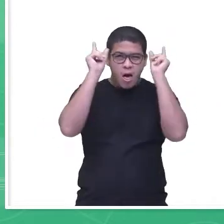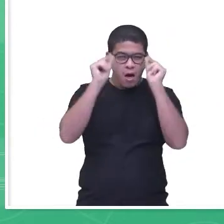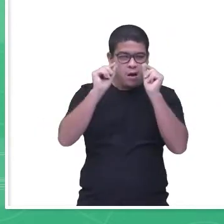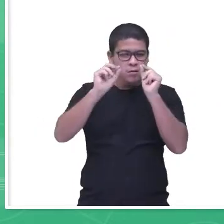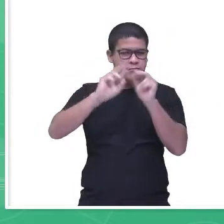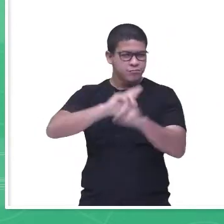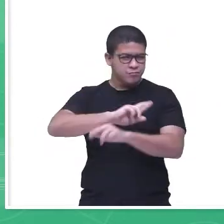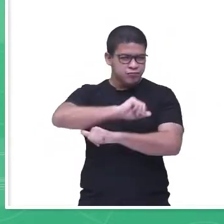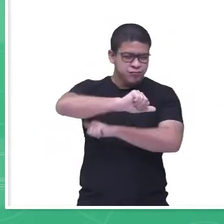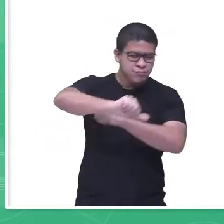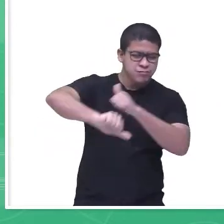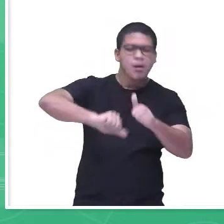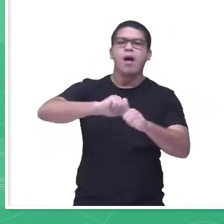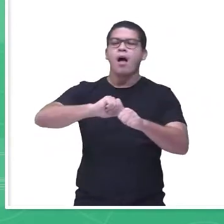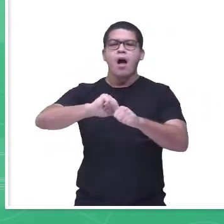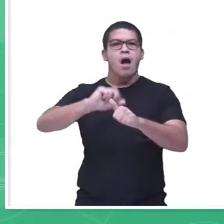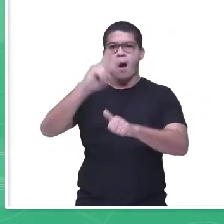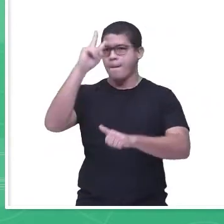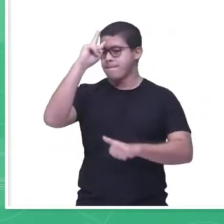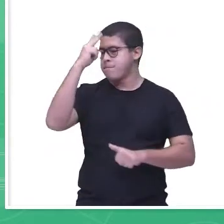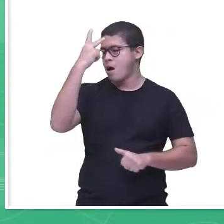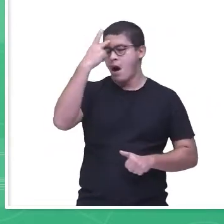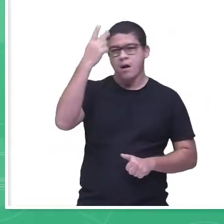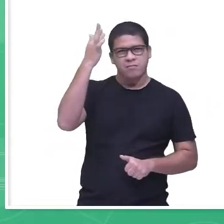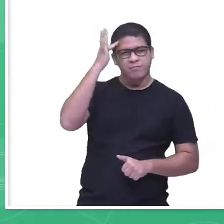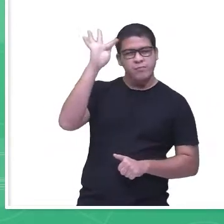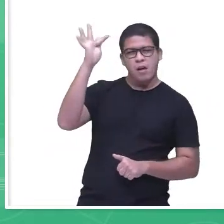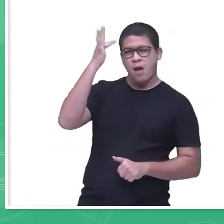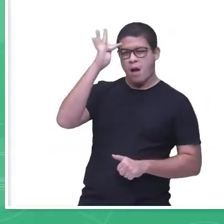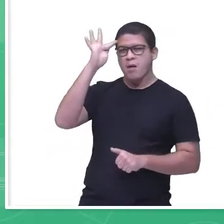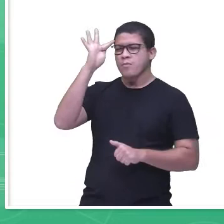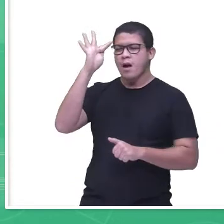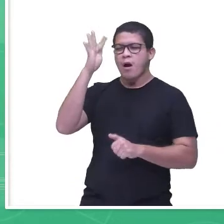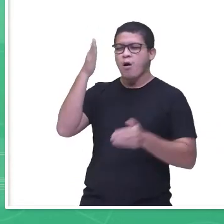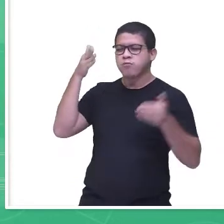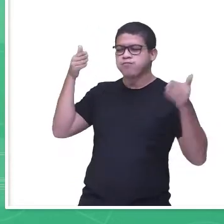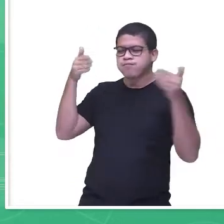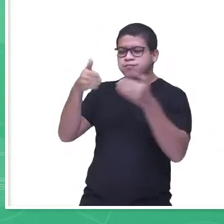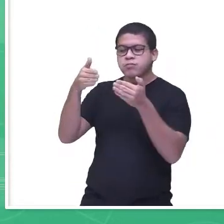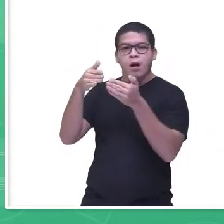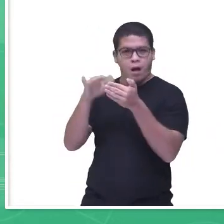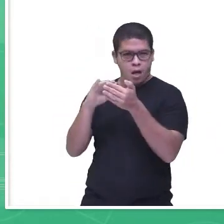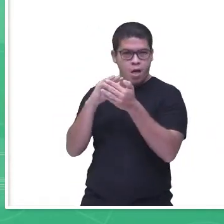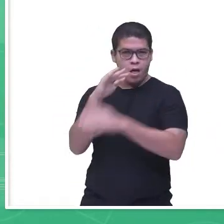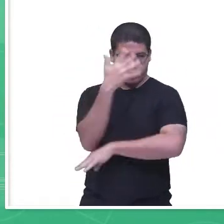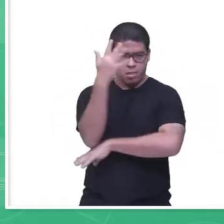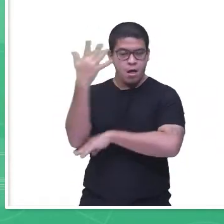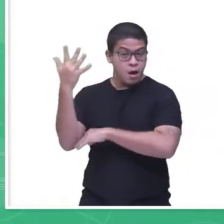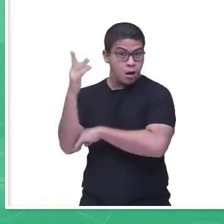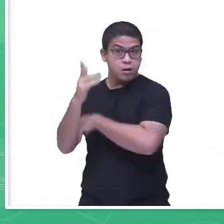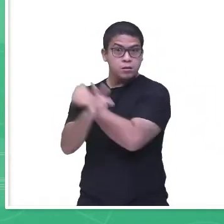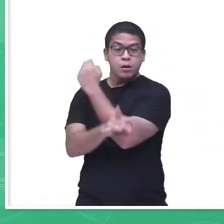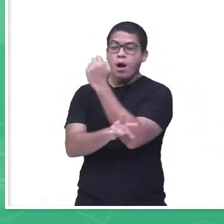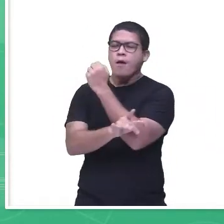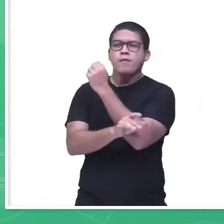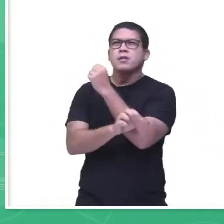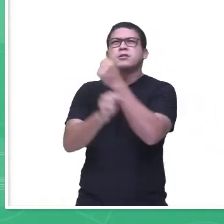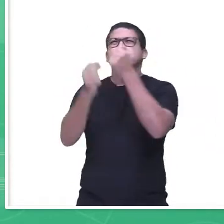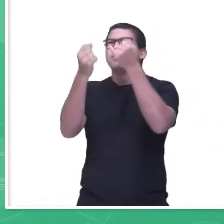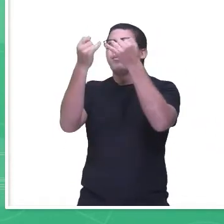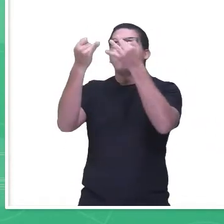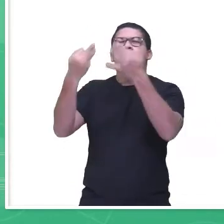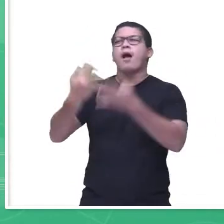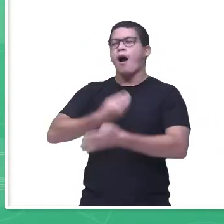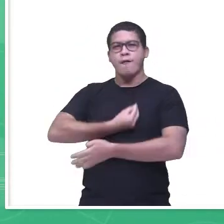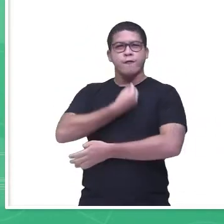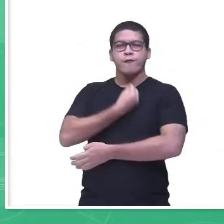um pensamento filosófico, mas muito baseado na natureza. Eles tentam explicar o cosmos, né?